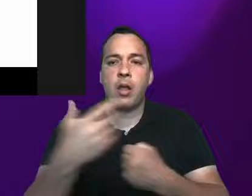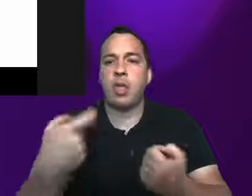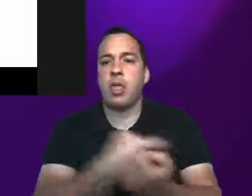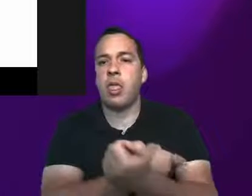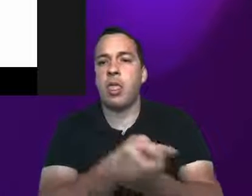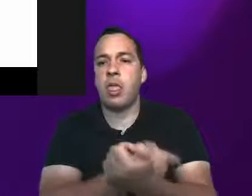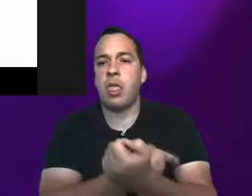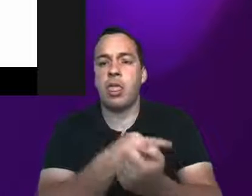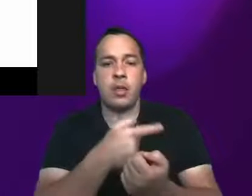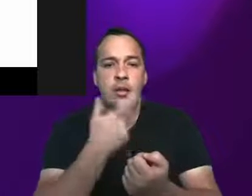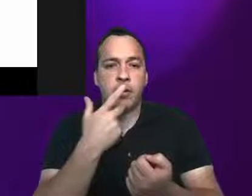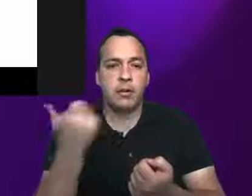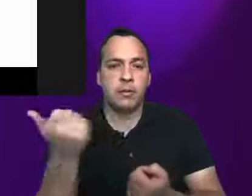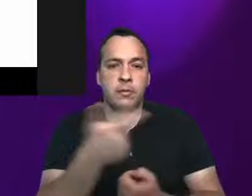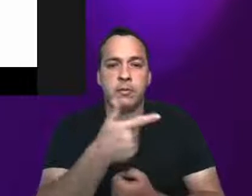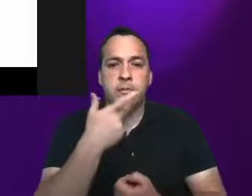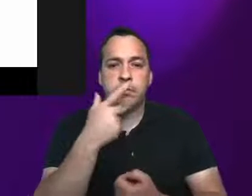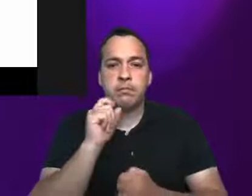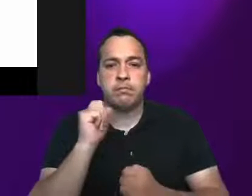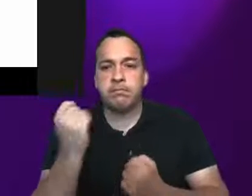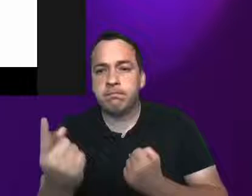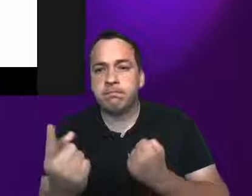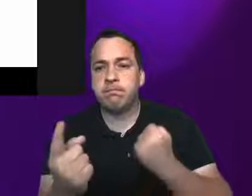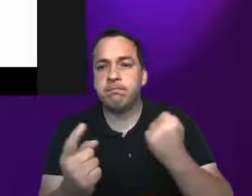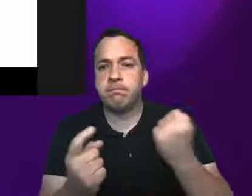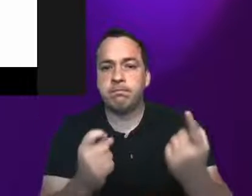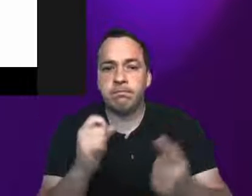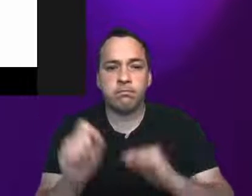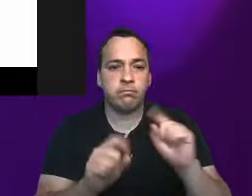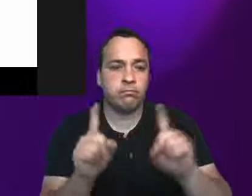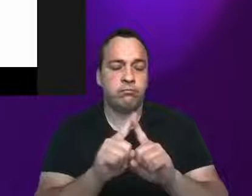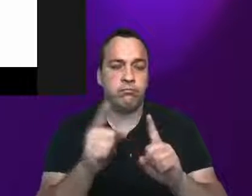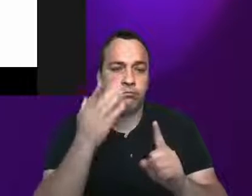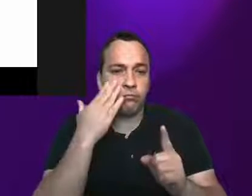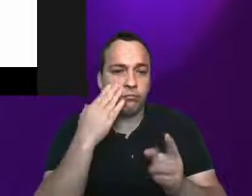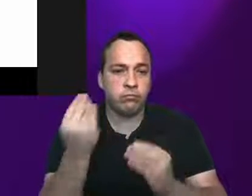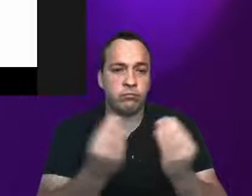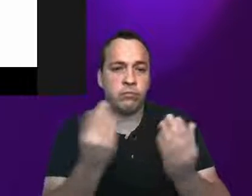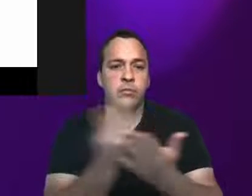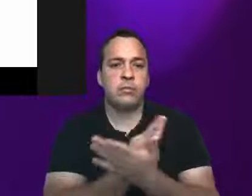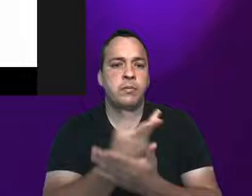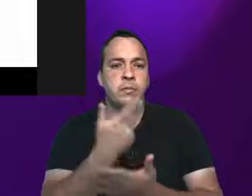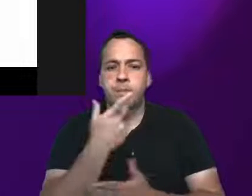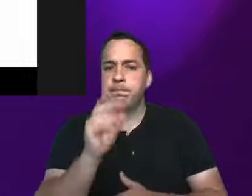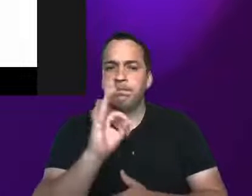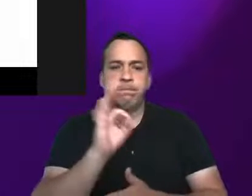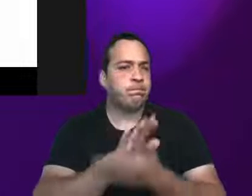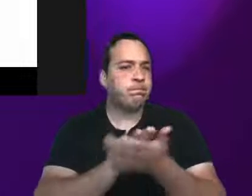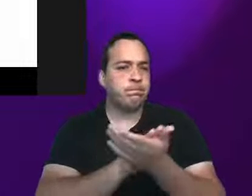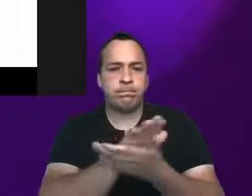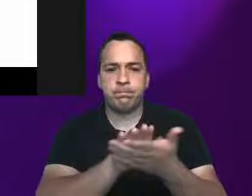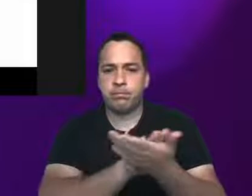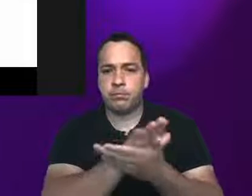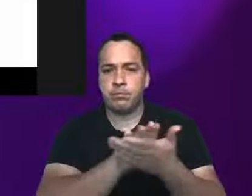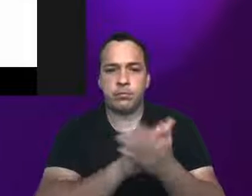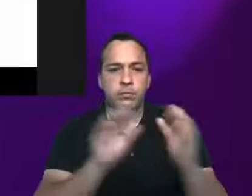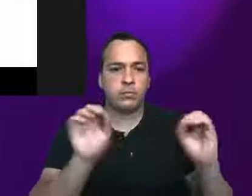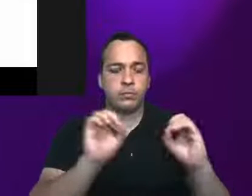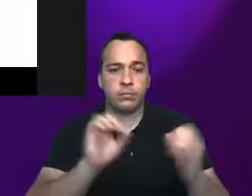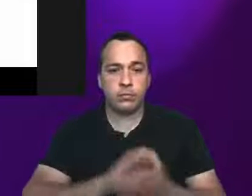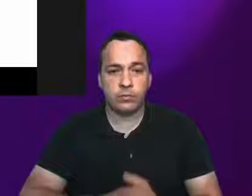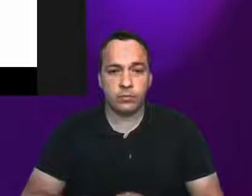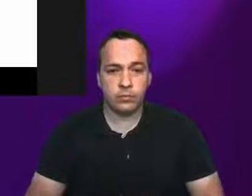a aplicação em bolos. Então, com a evidência que a gente tem no momento, não existe uma diferença entre as duas formas e